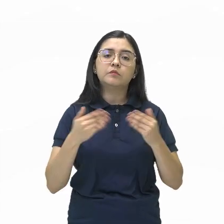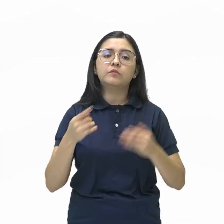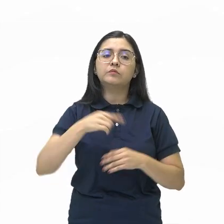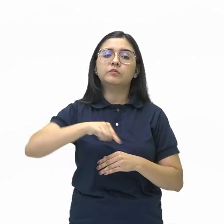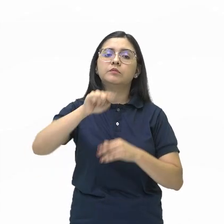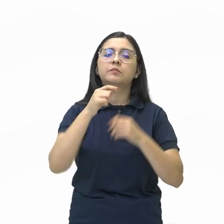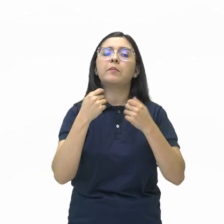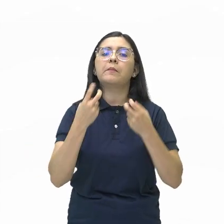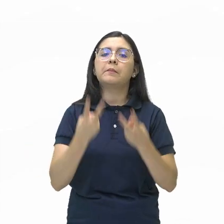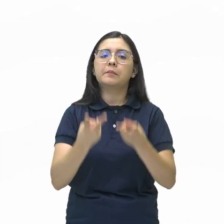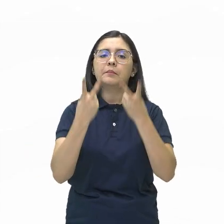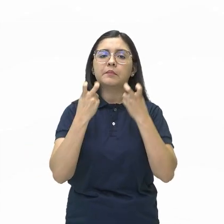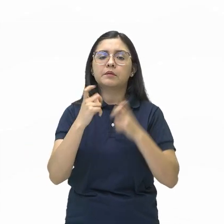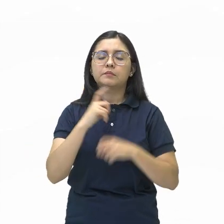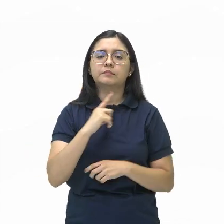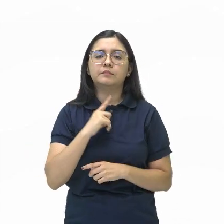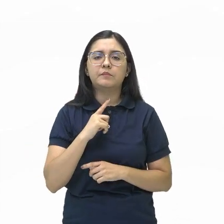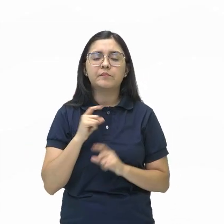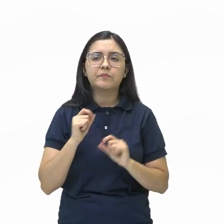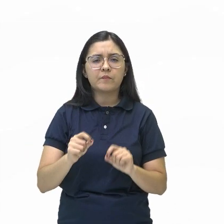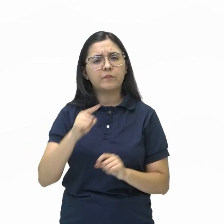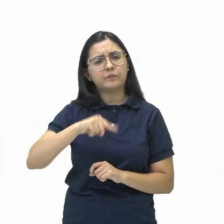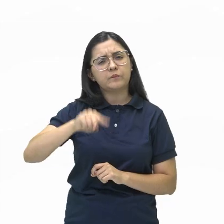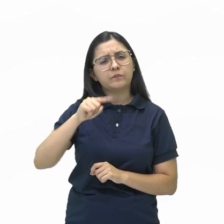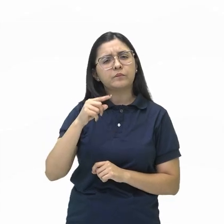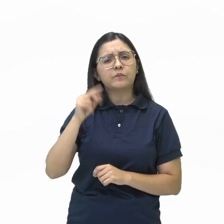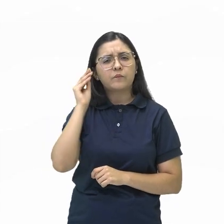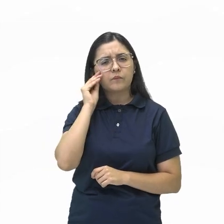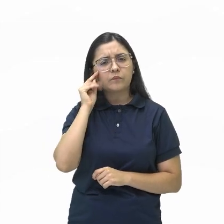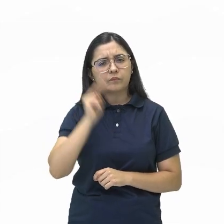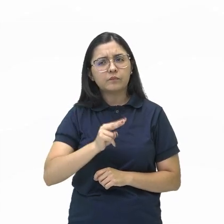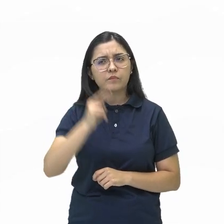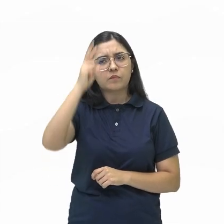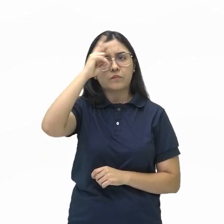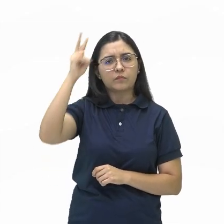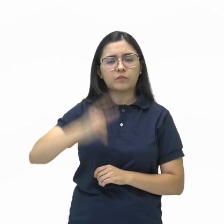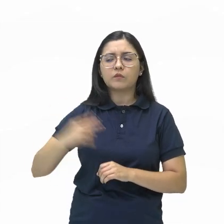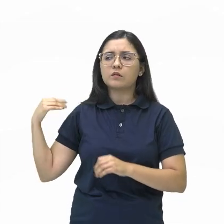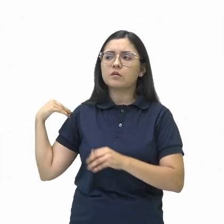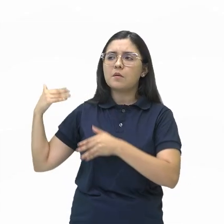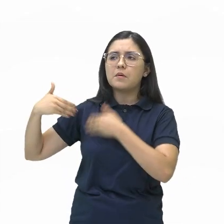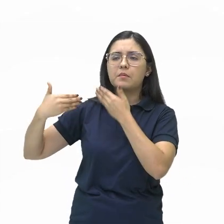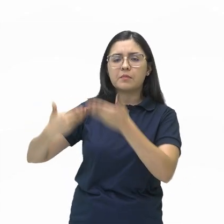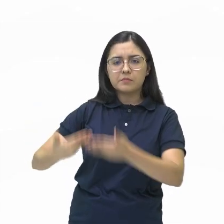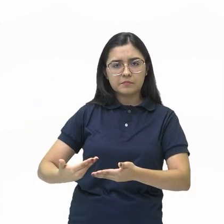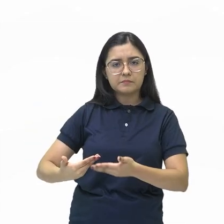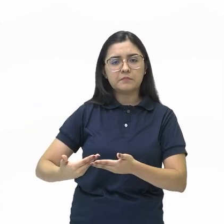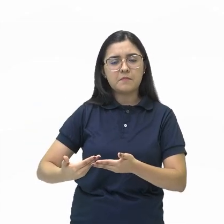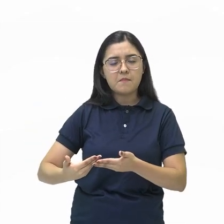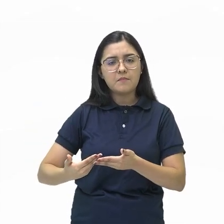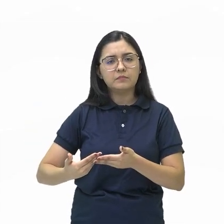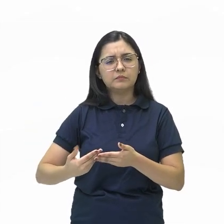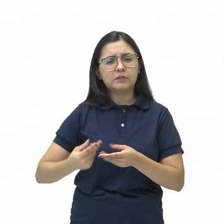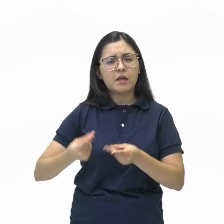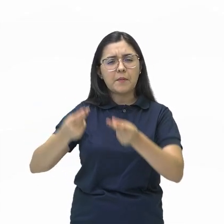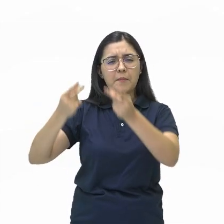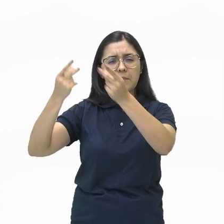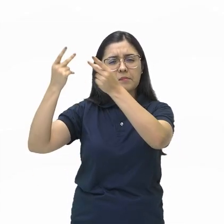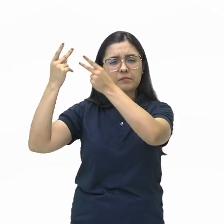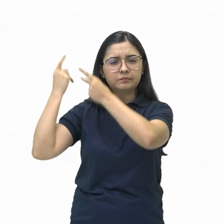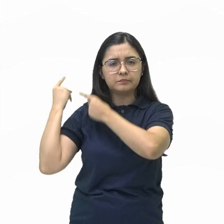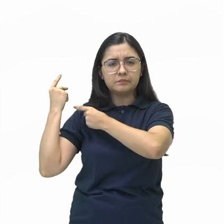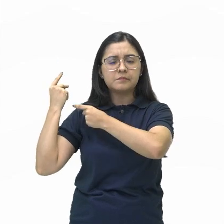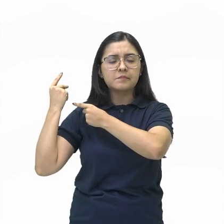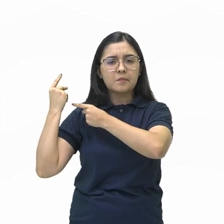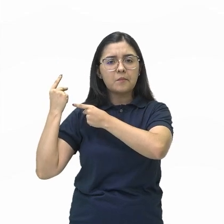nós tivemos aí, se você for ver na história, como eu falei, o processo histórico, né? Leis lá da